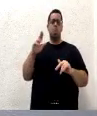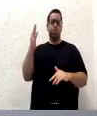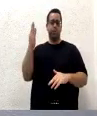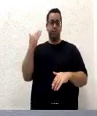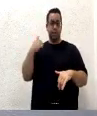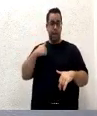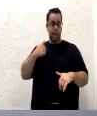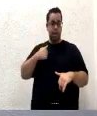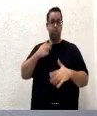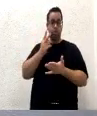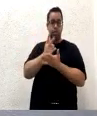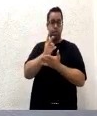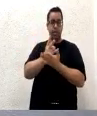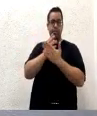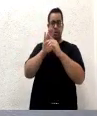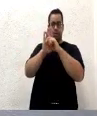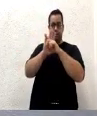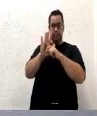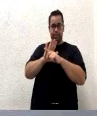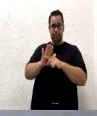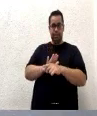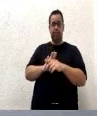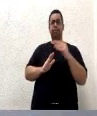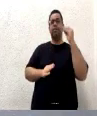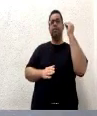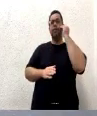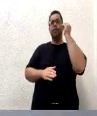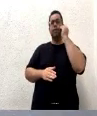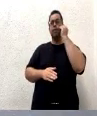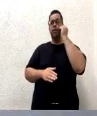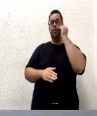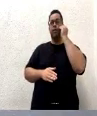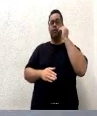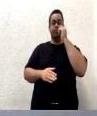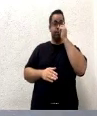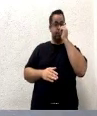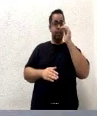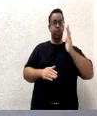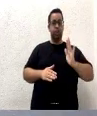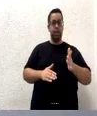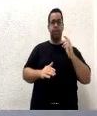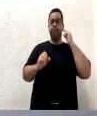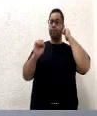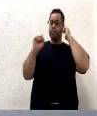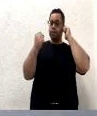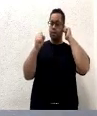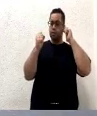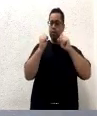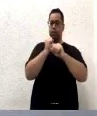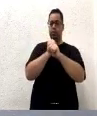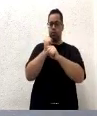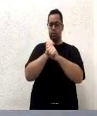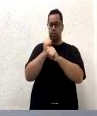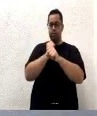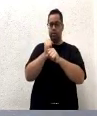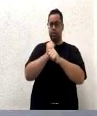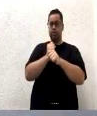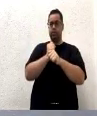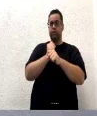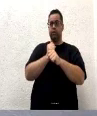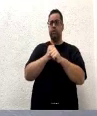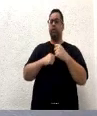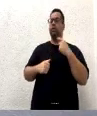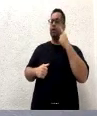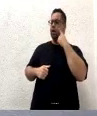Tá? Então, a nossa estratégia aqui no município, já há 8 anos, além de utilizar o Instituto Adolfo Lutz, que é